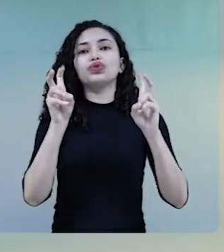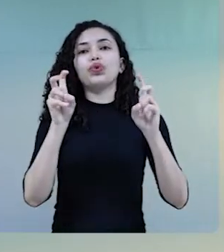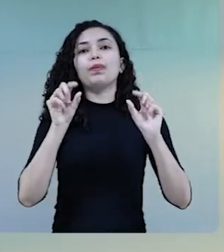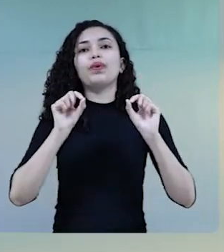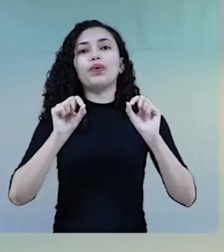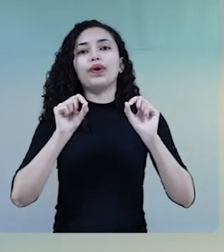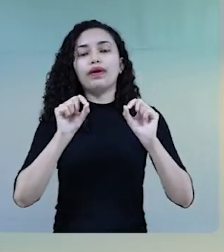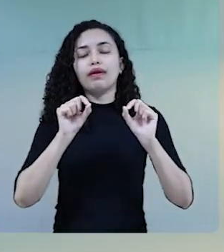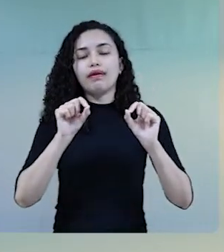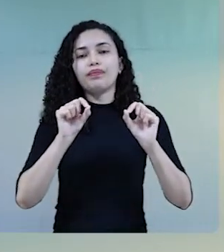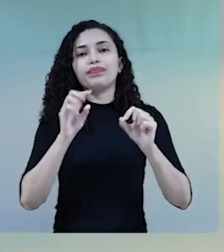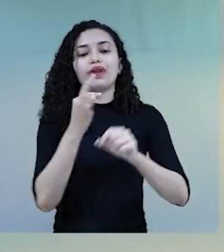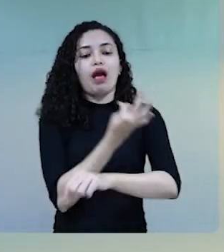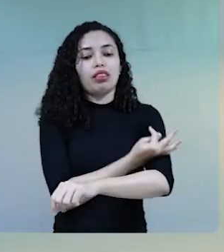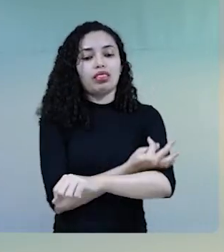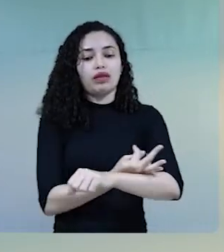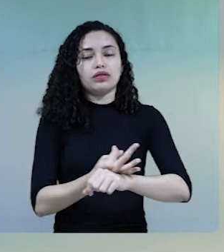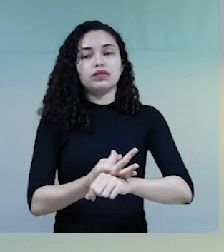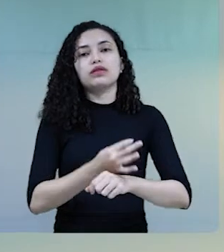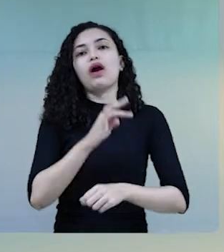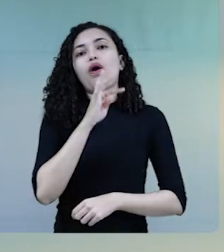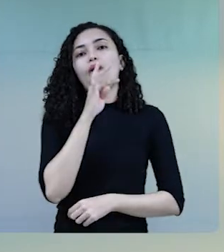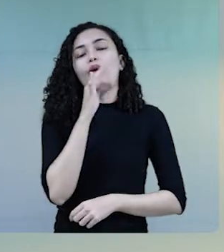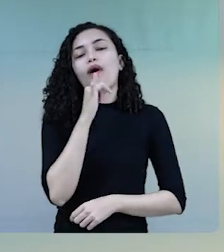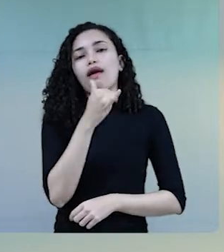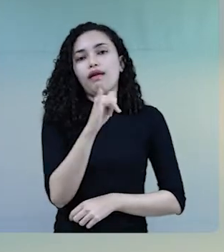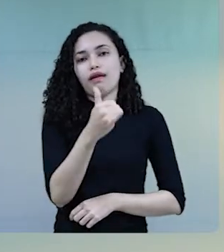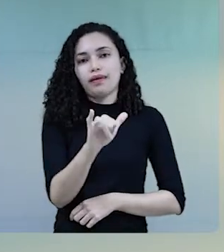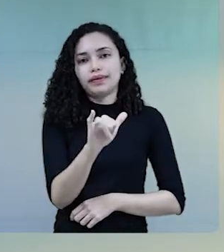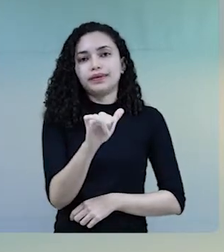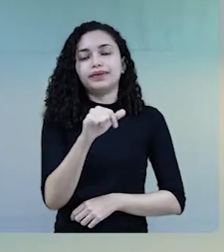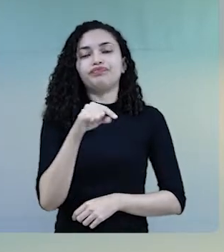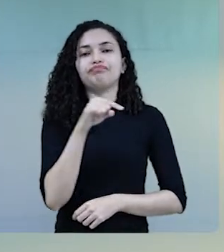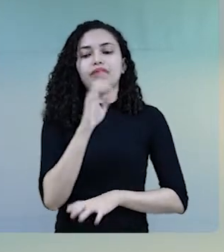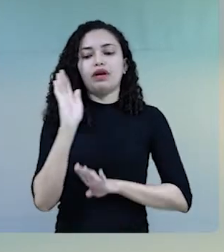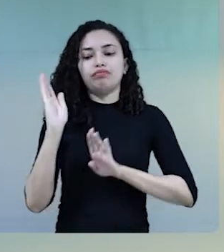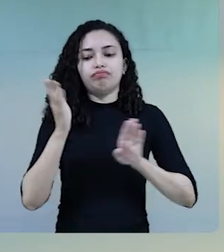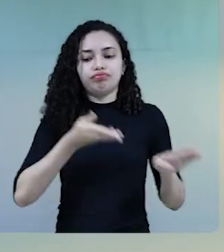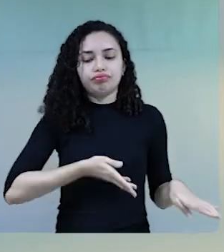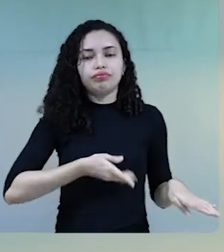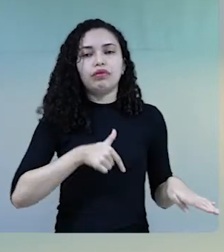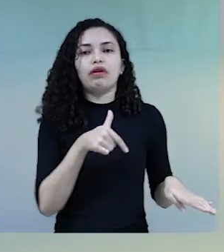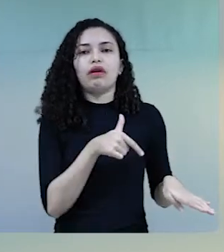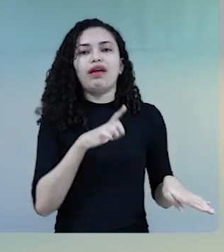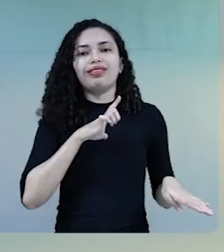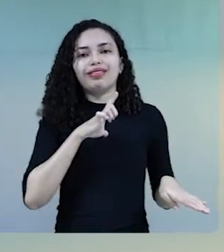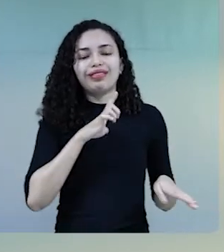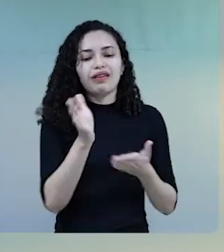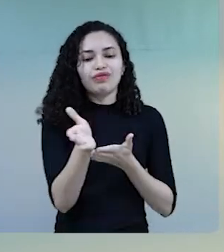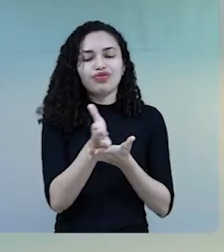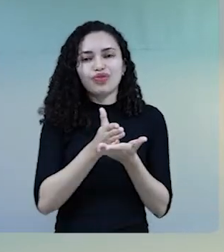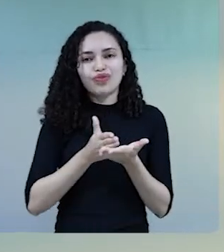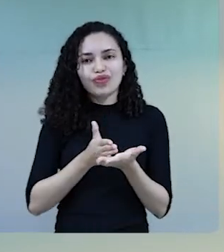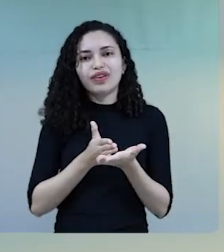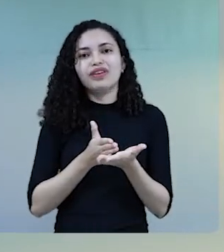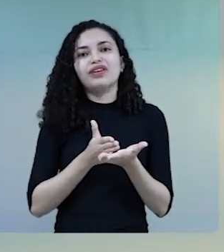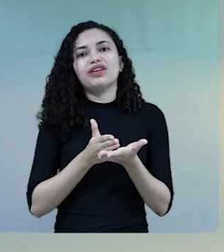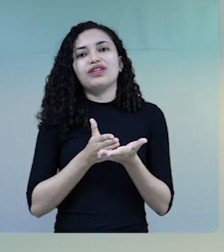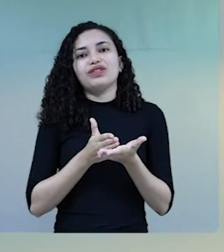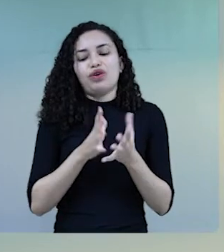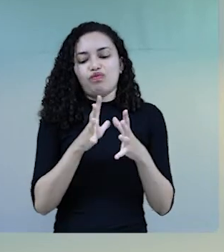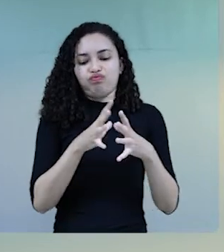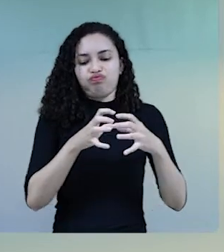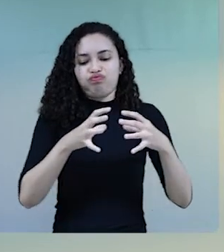tá certo? Na associação dos resistores em paralelo, que é onde tem divisão de corrente, a gente tem que, de